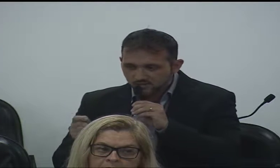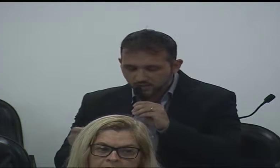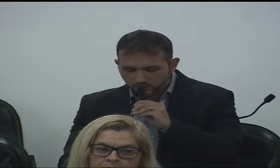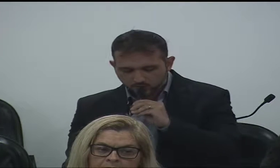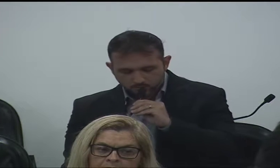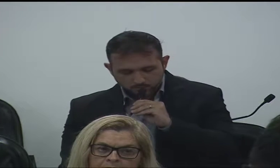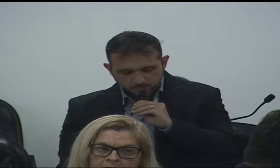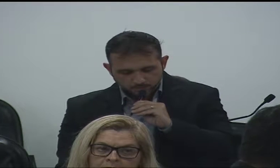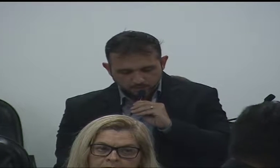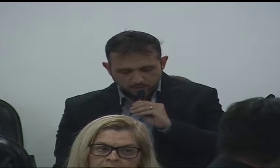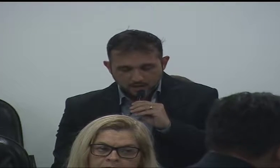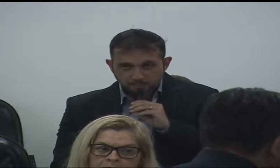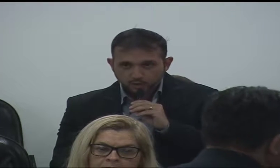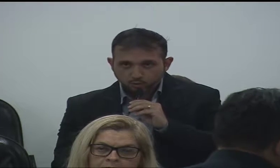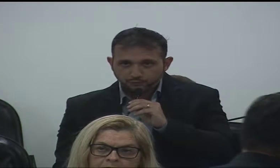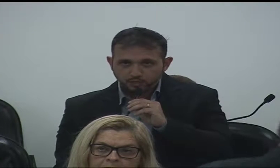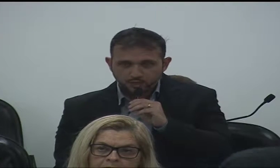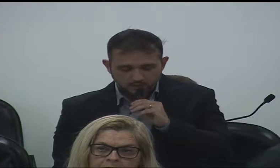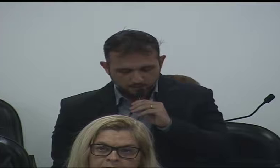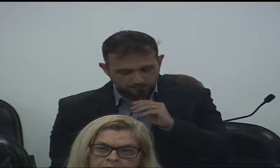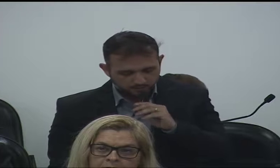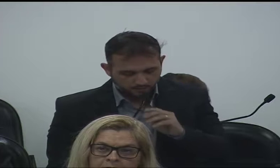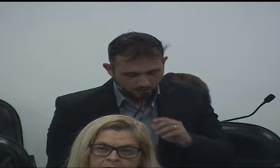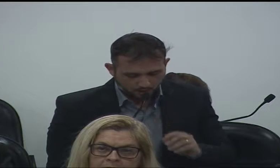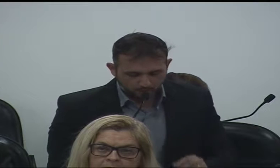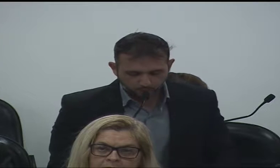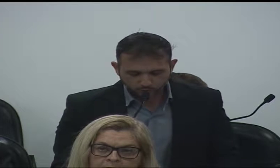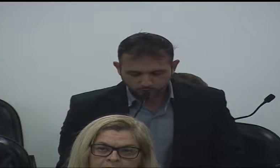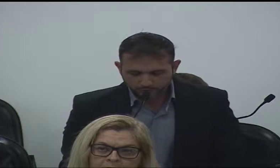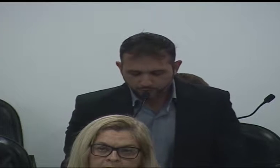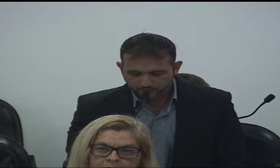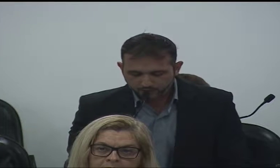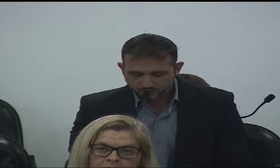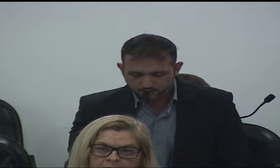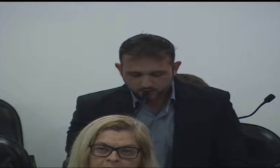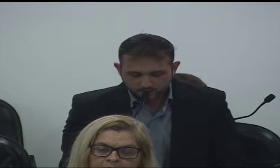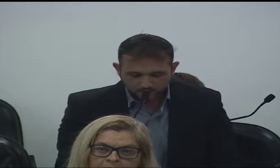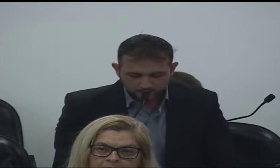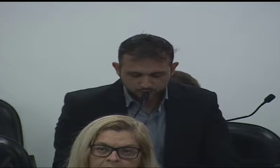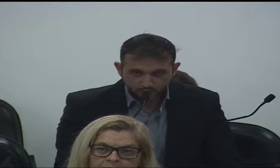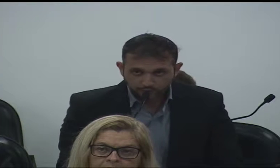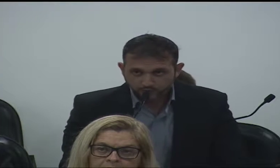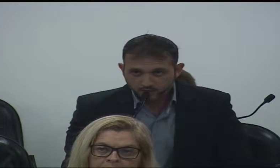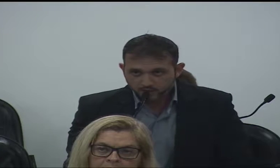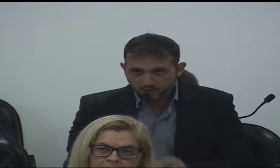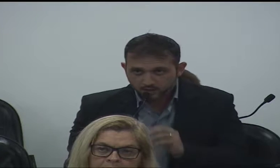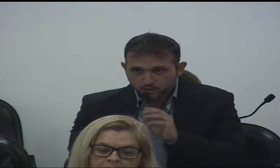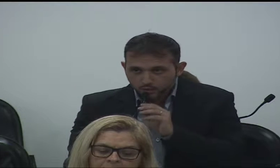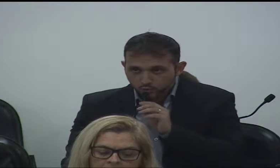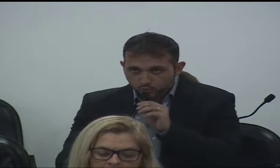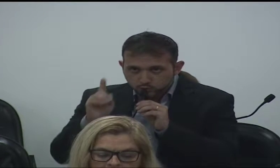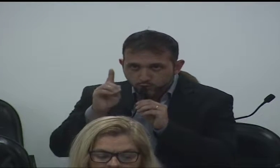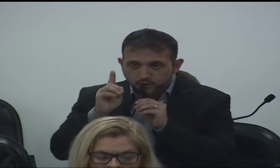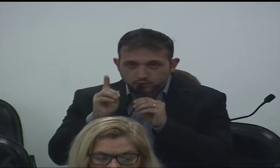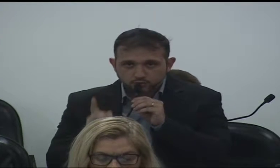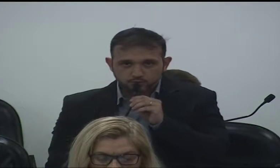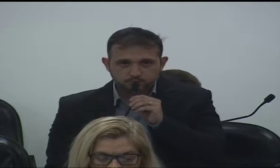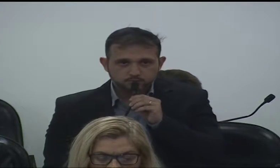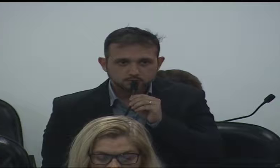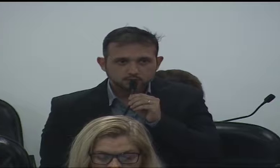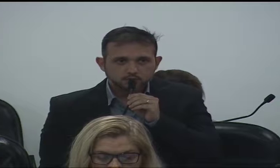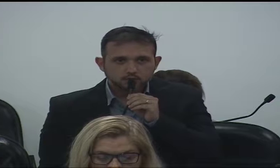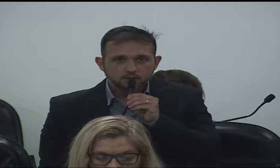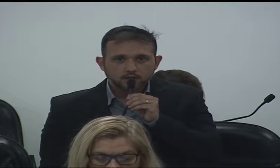que incitam a pedofilia, a pornografia, a zoofilia, tudo